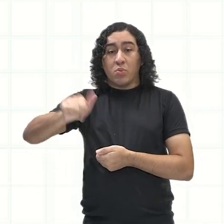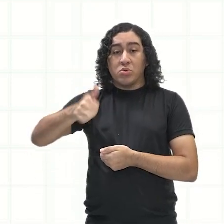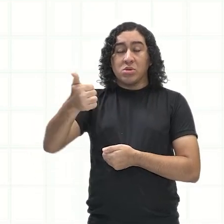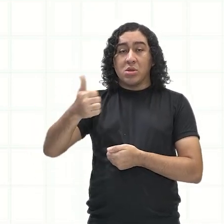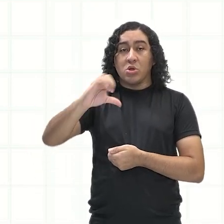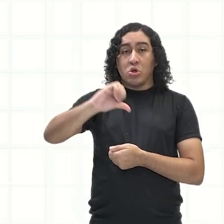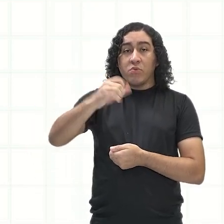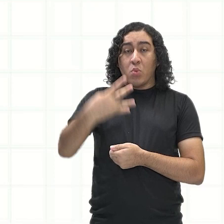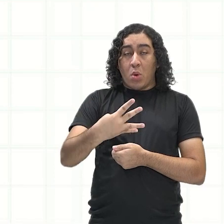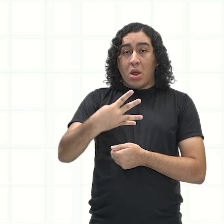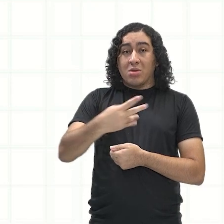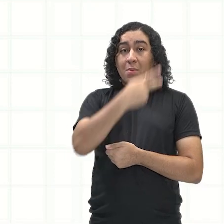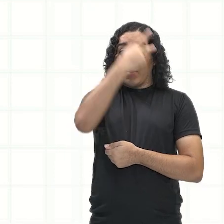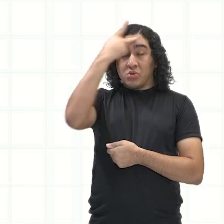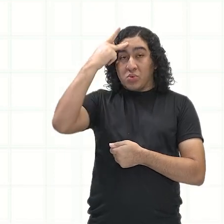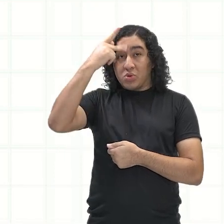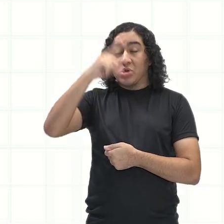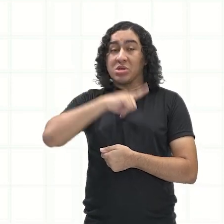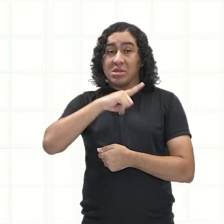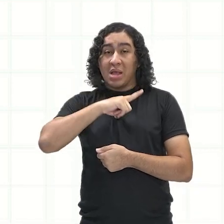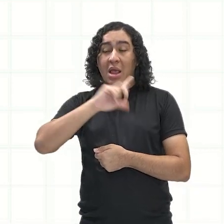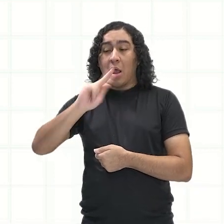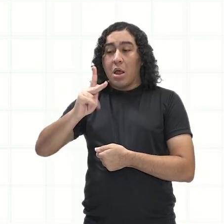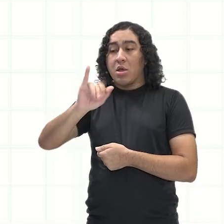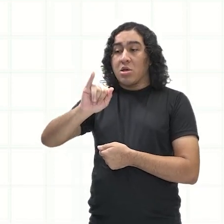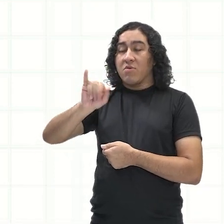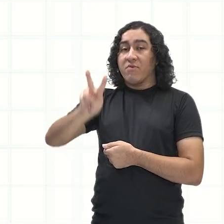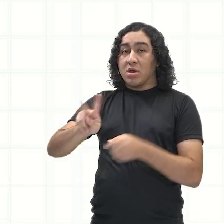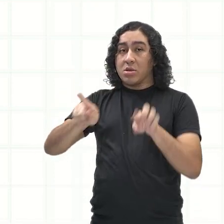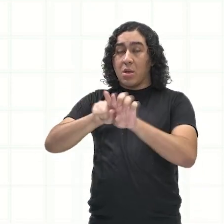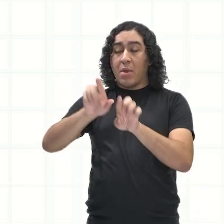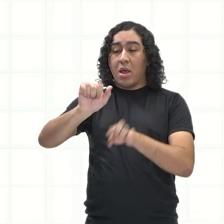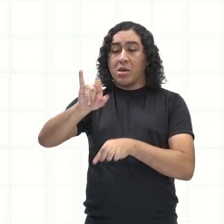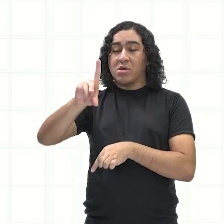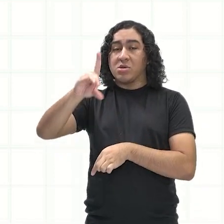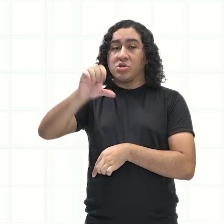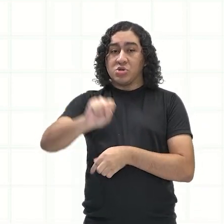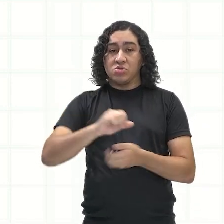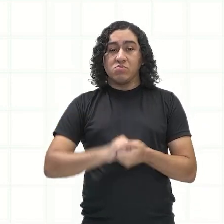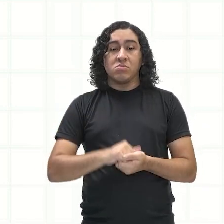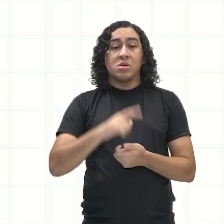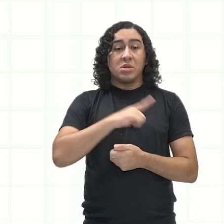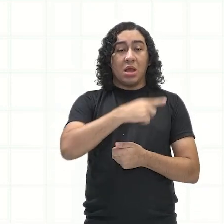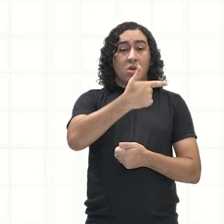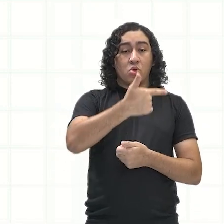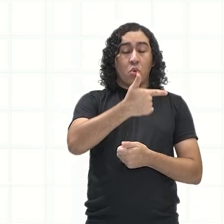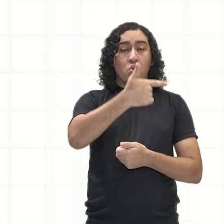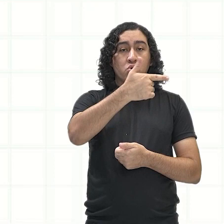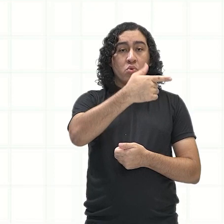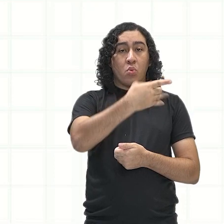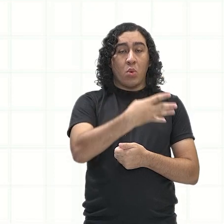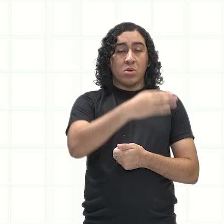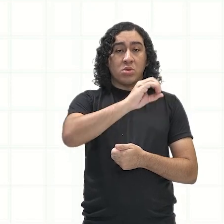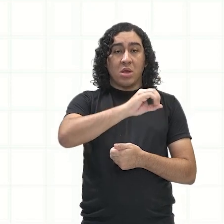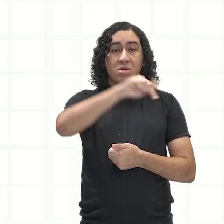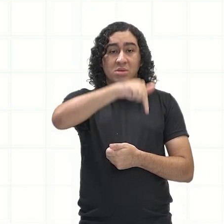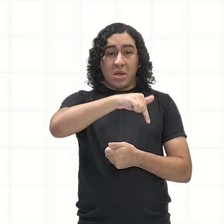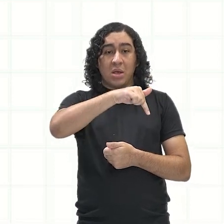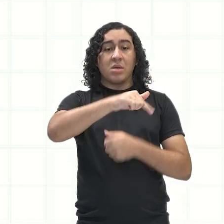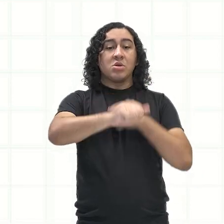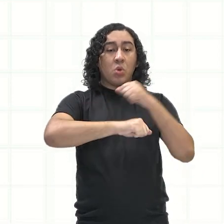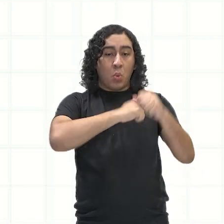4.194 casos de HIV e AIDS, sendo 2.407 em 2022, de janeiro a dezembro, e